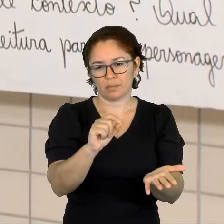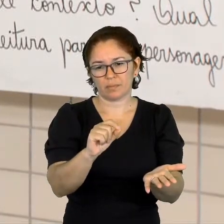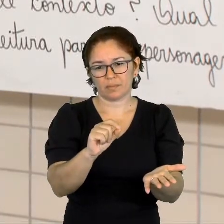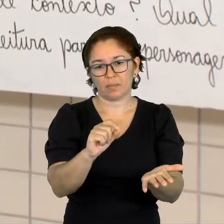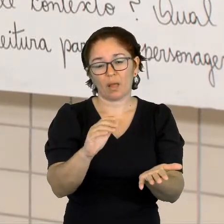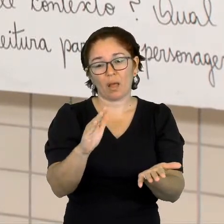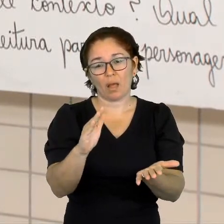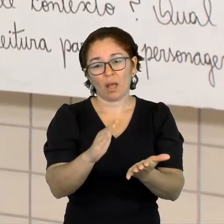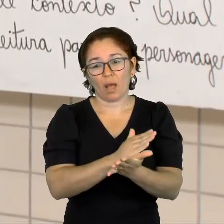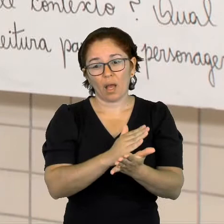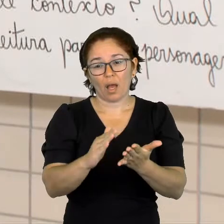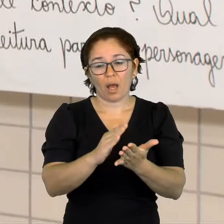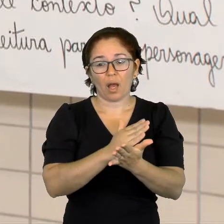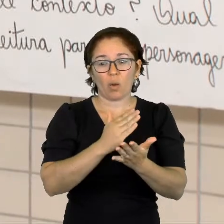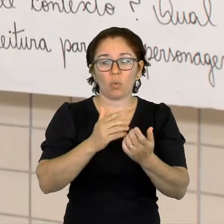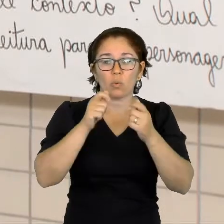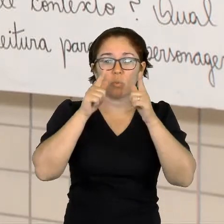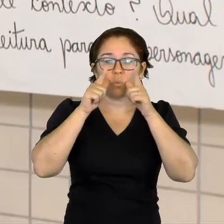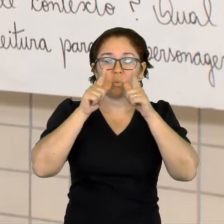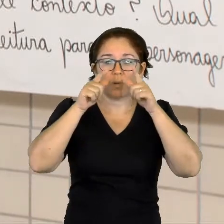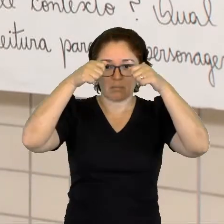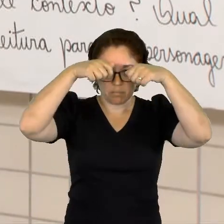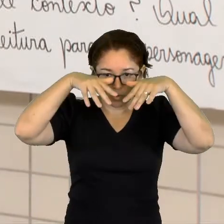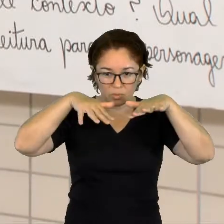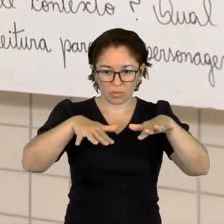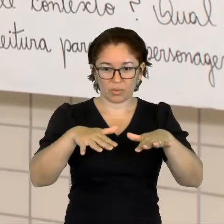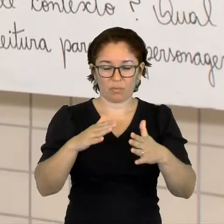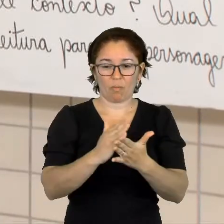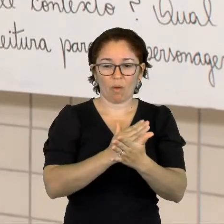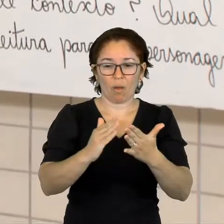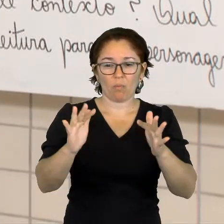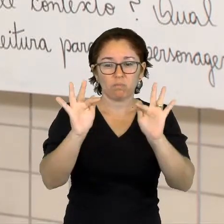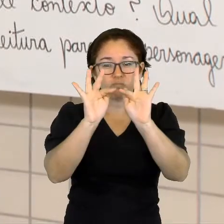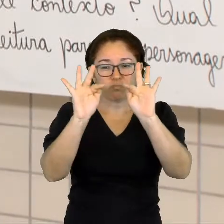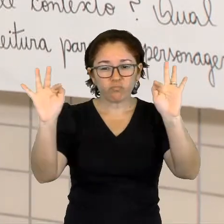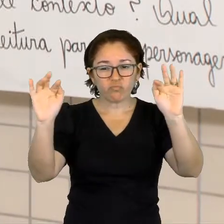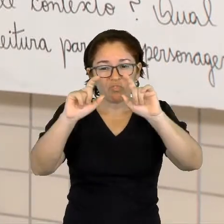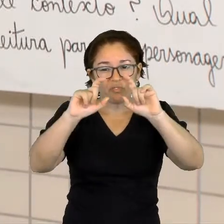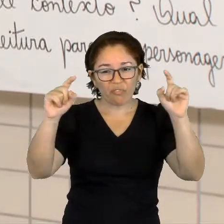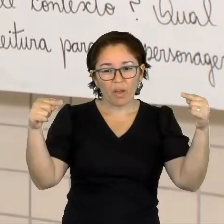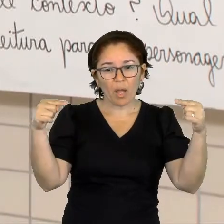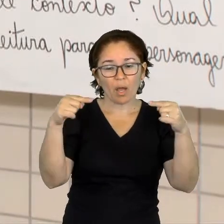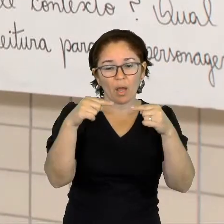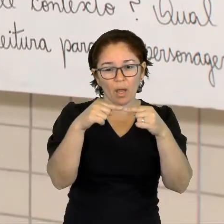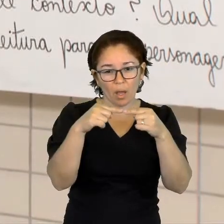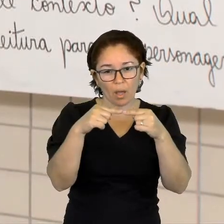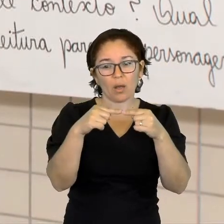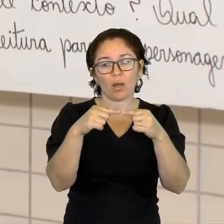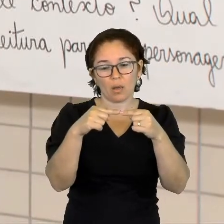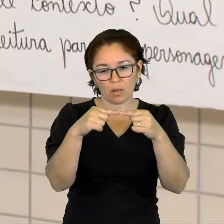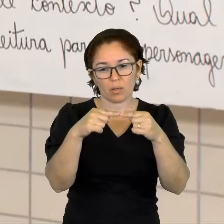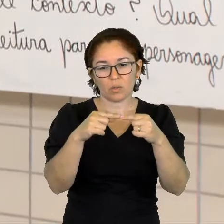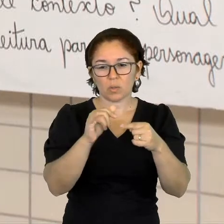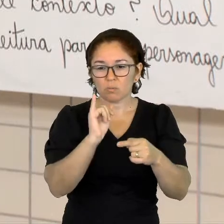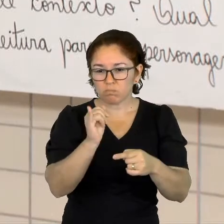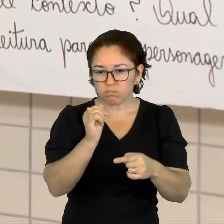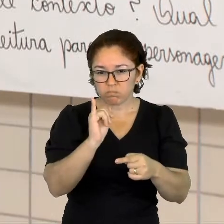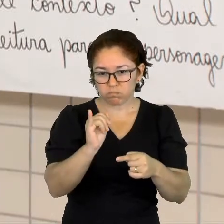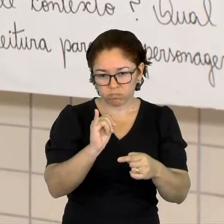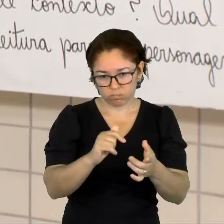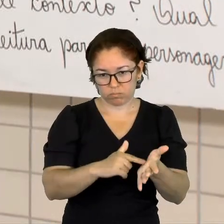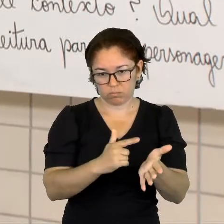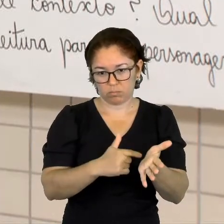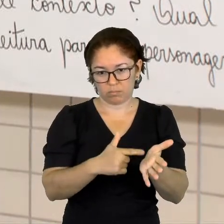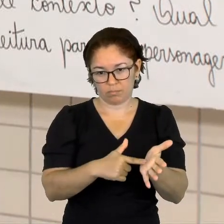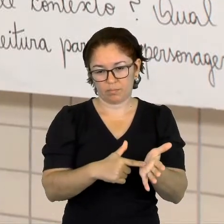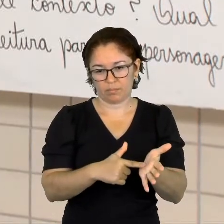de linguagem com algumas frases relacionadas à narração dessa obra, certo? E aí, à